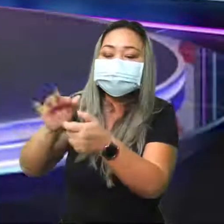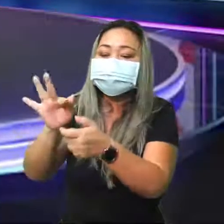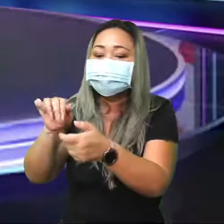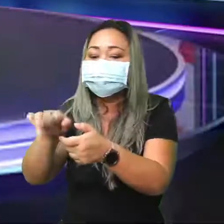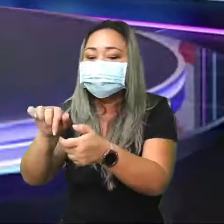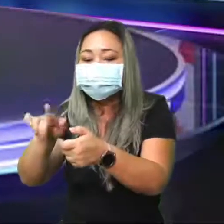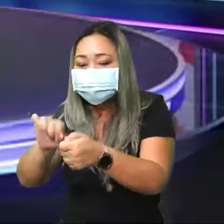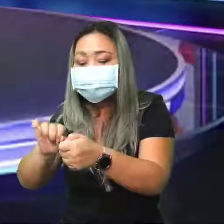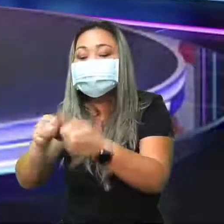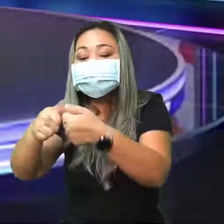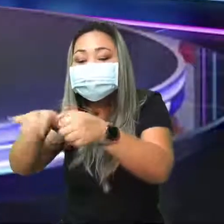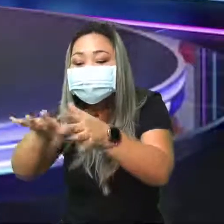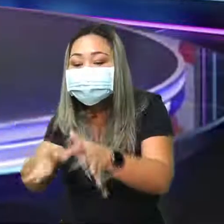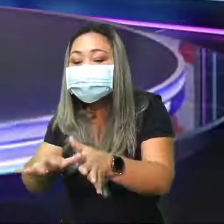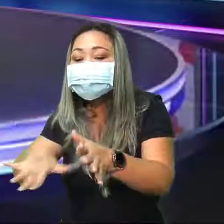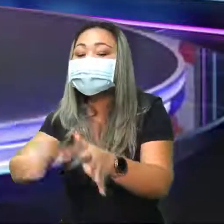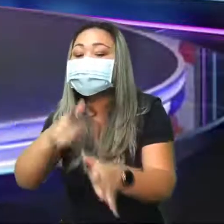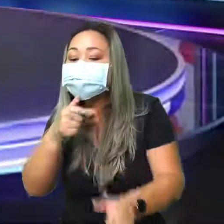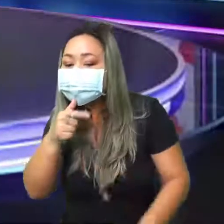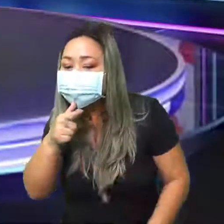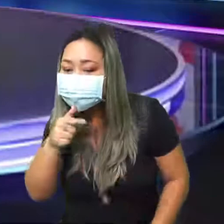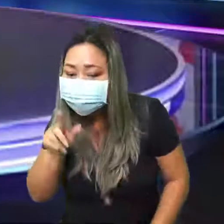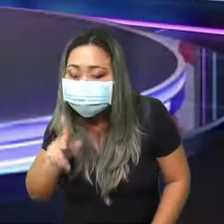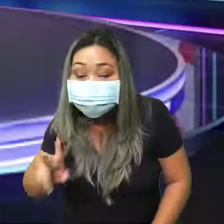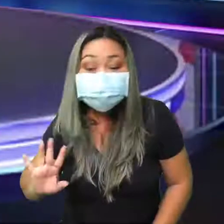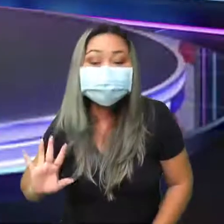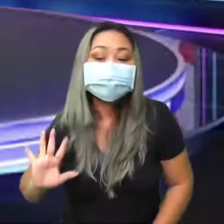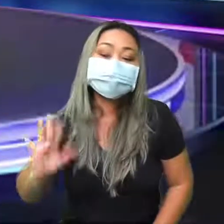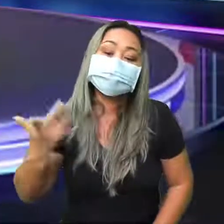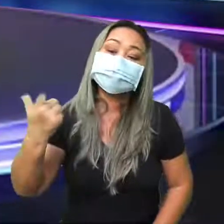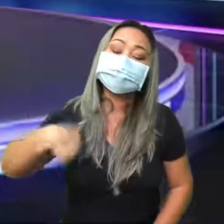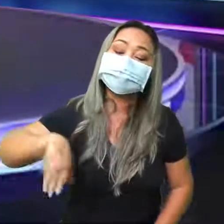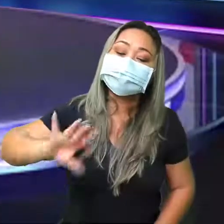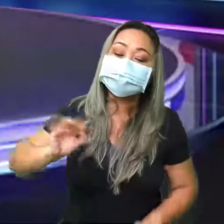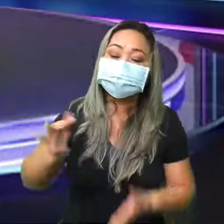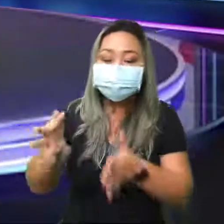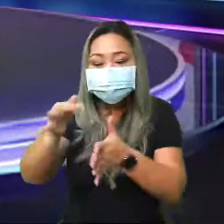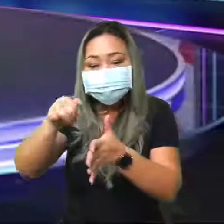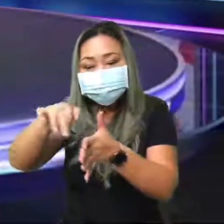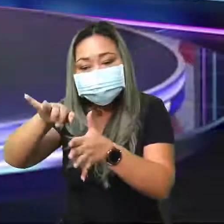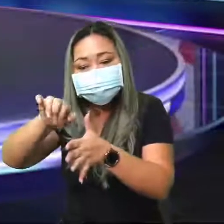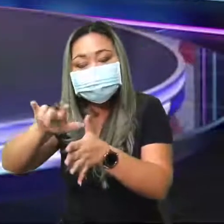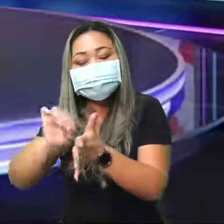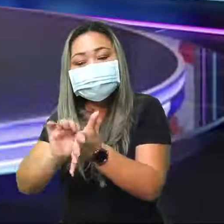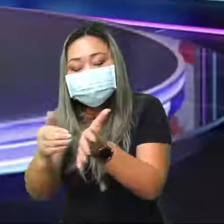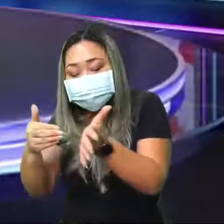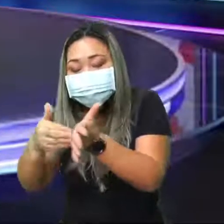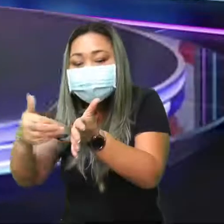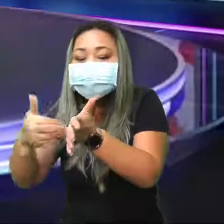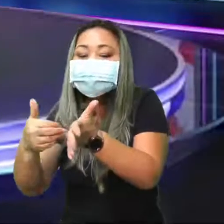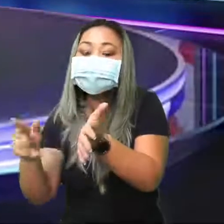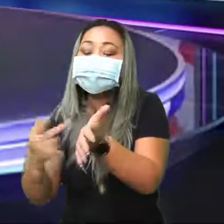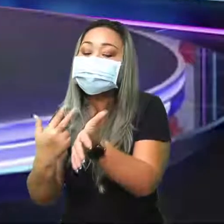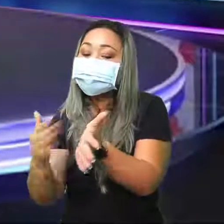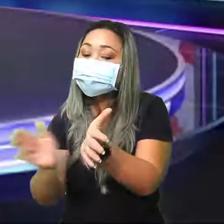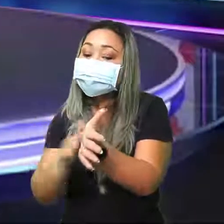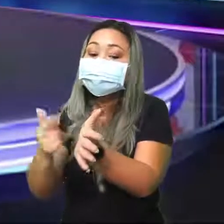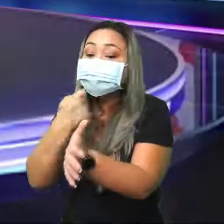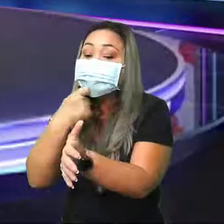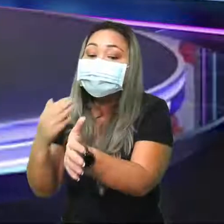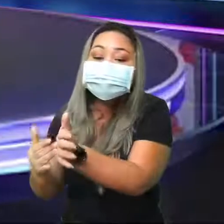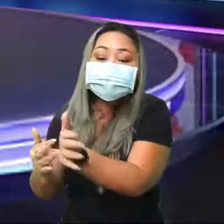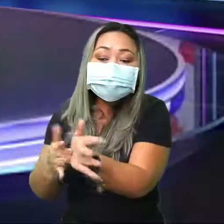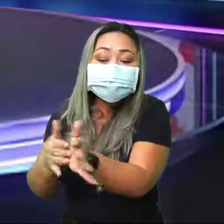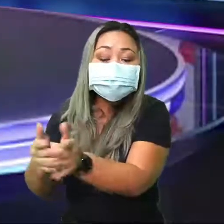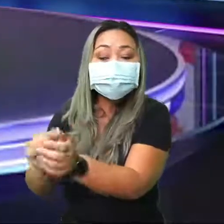né, porque está num ambiente. Ali a água, né, pode causar algumas formações de fungos, mas ela tem uma proteção natural. Então, esses animais,